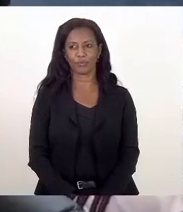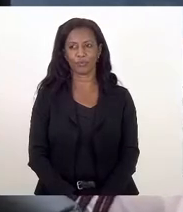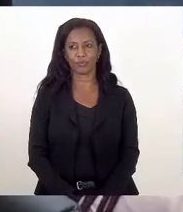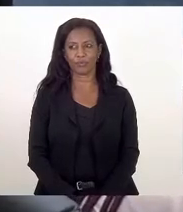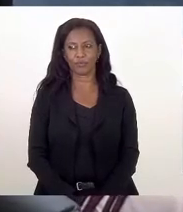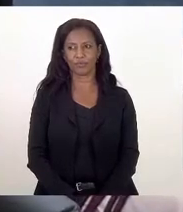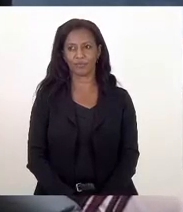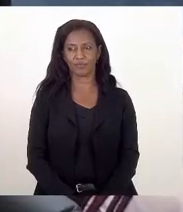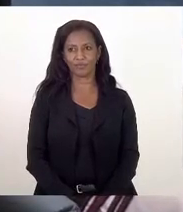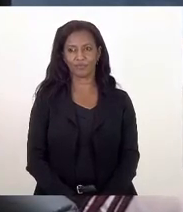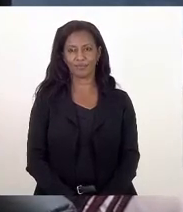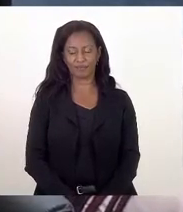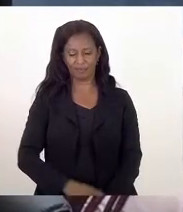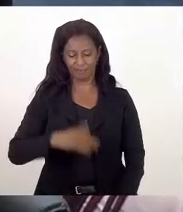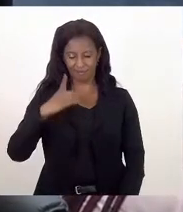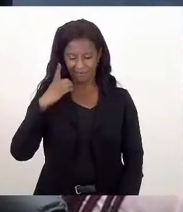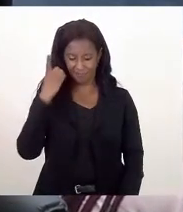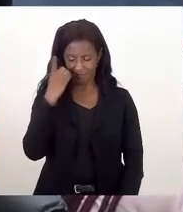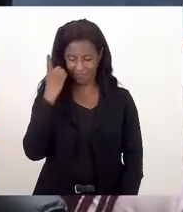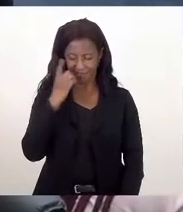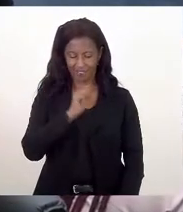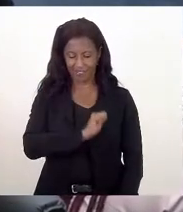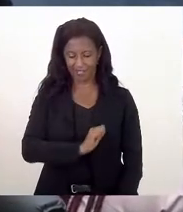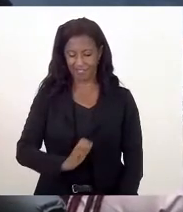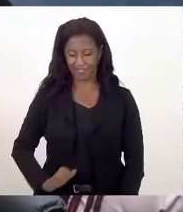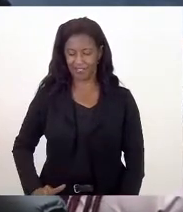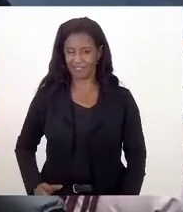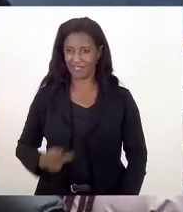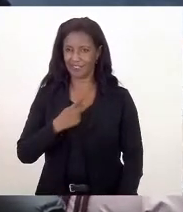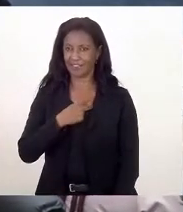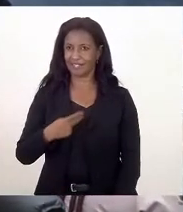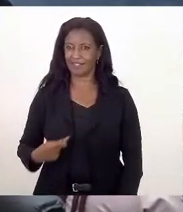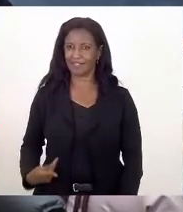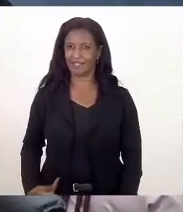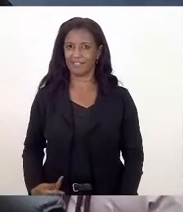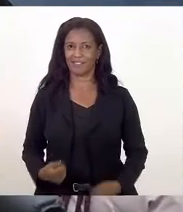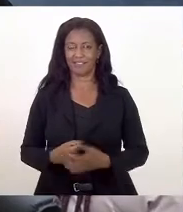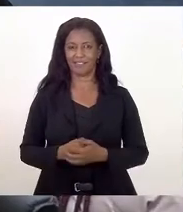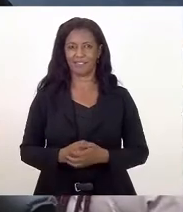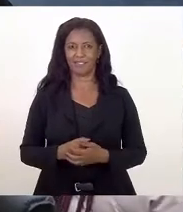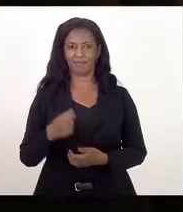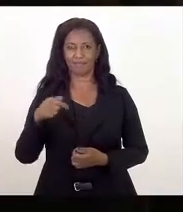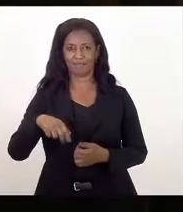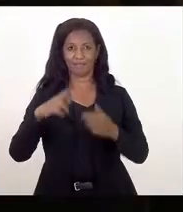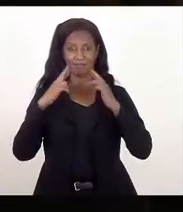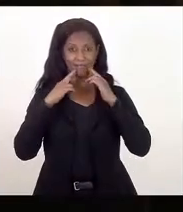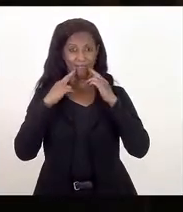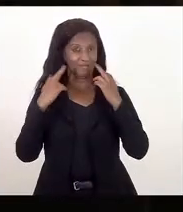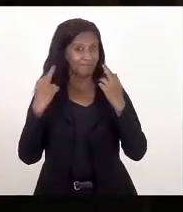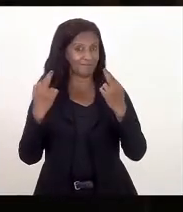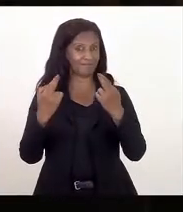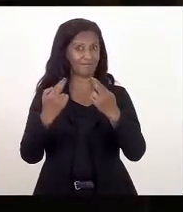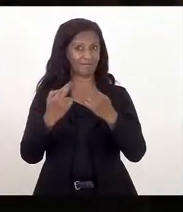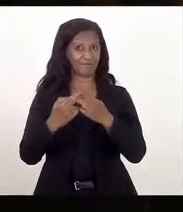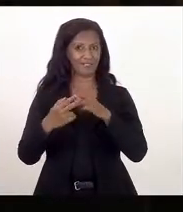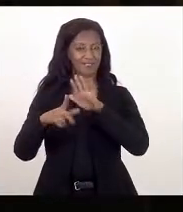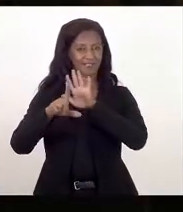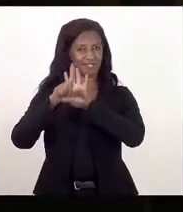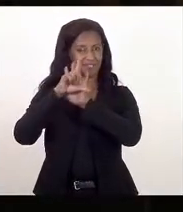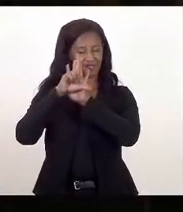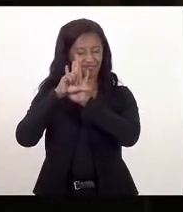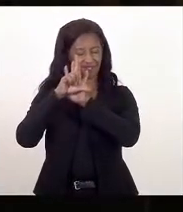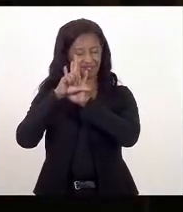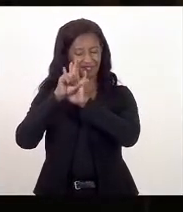Deputado André Siciliano, presidente desta sessão, presidente do Legislativo